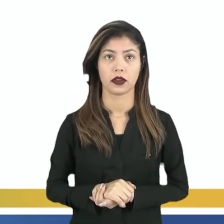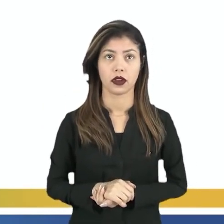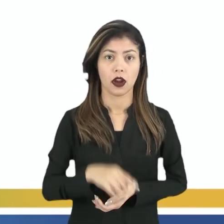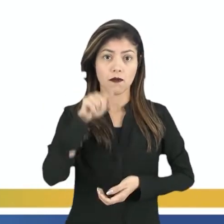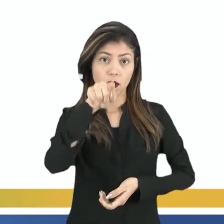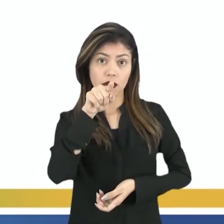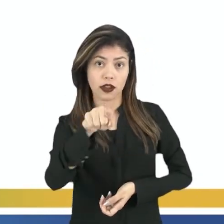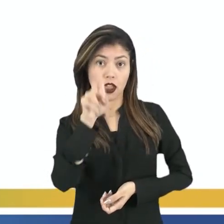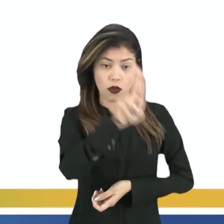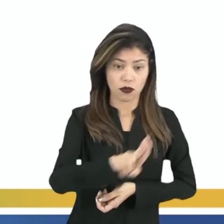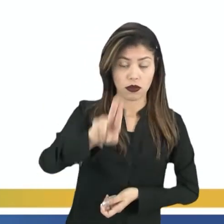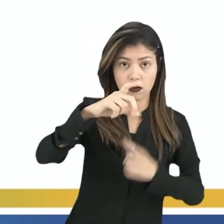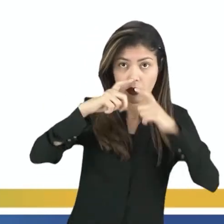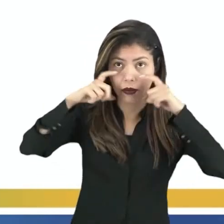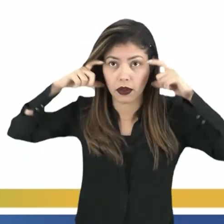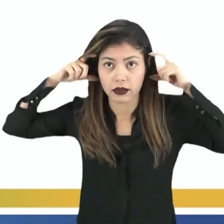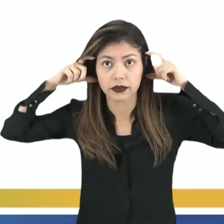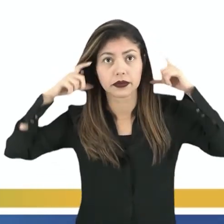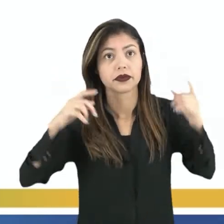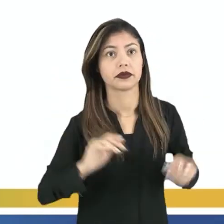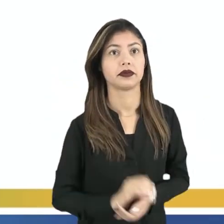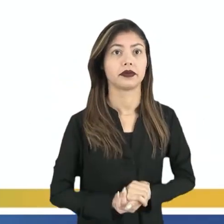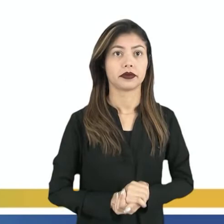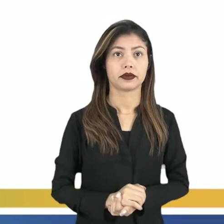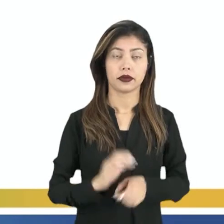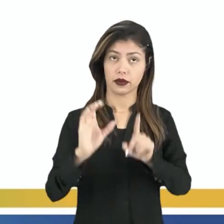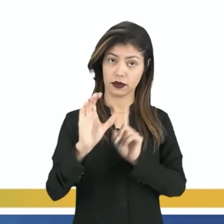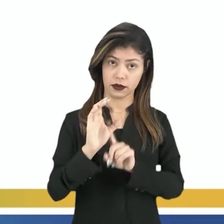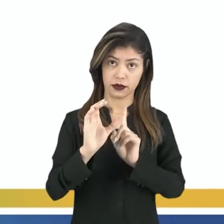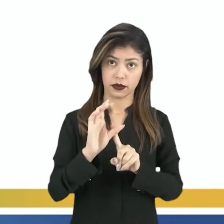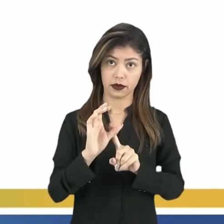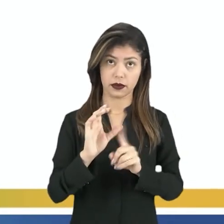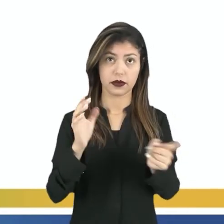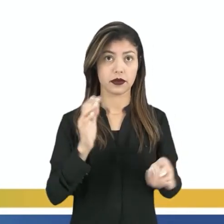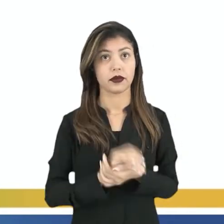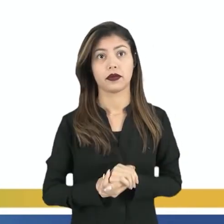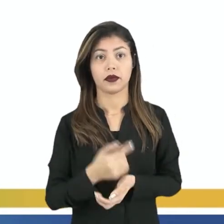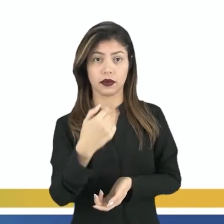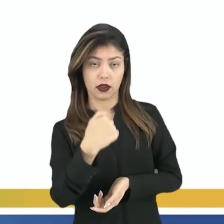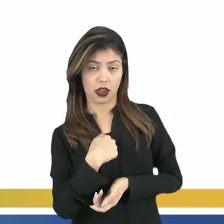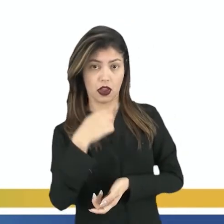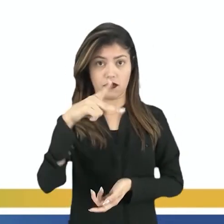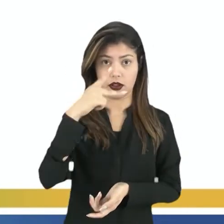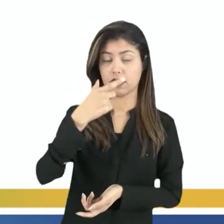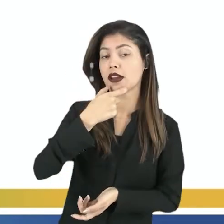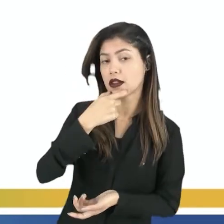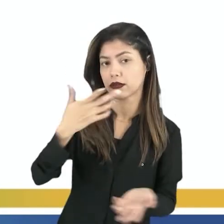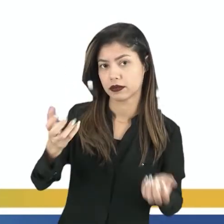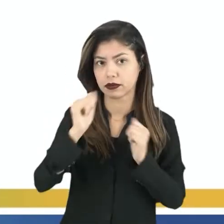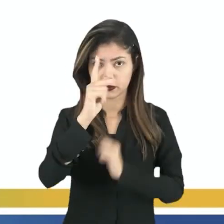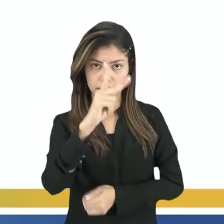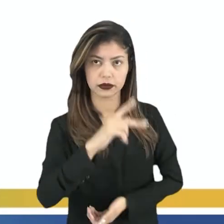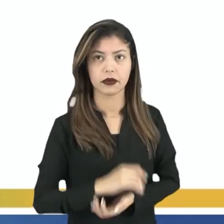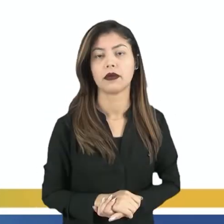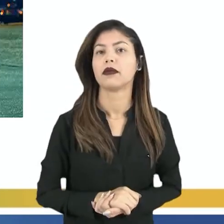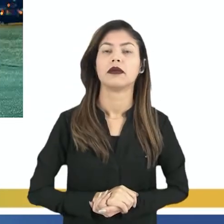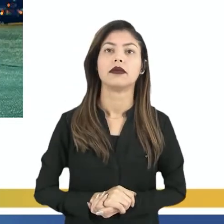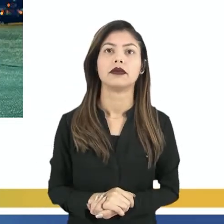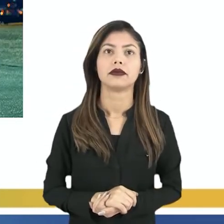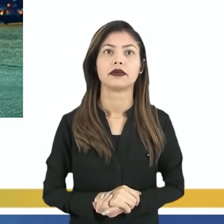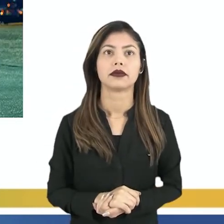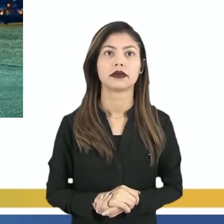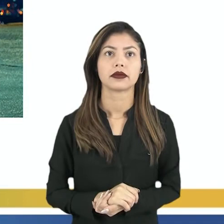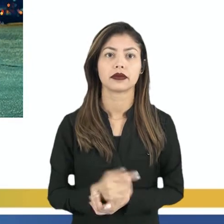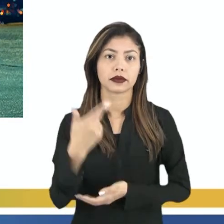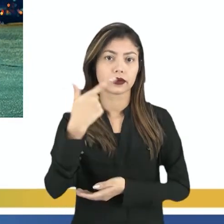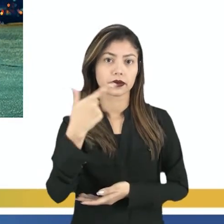está usando uma máscara. E letra C, I am speaking English. Eu estou falando inglês, ok? Vamos